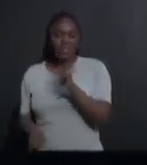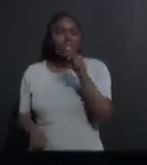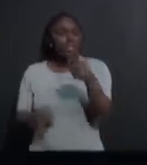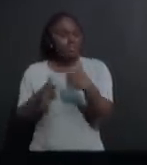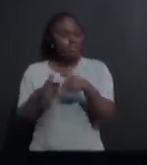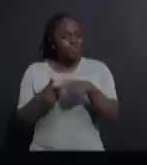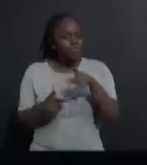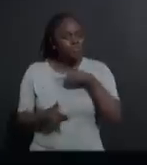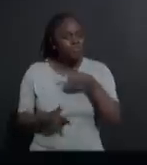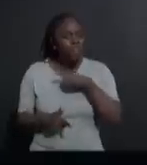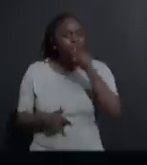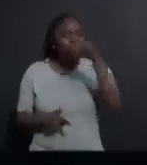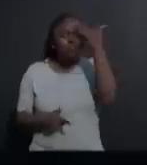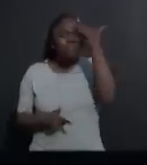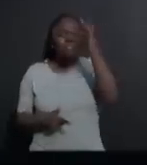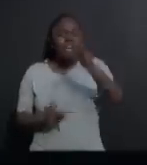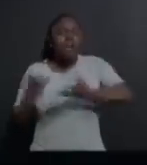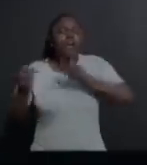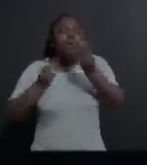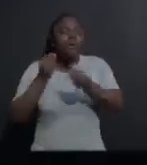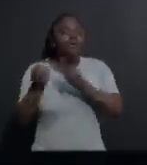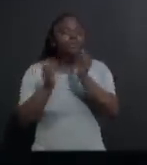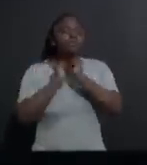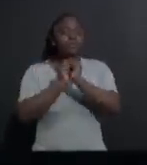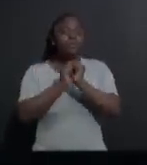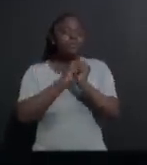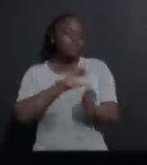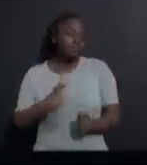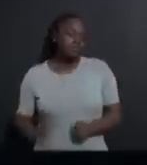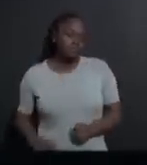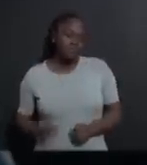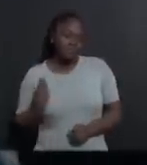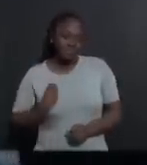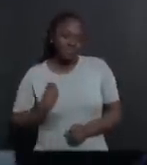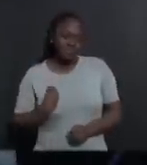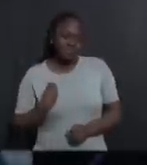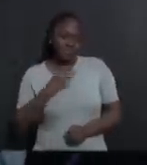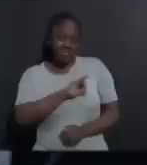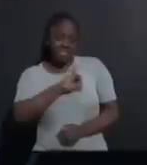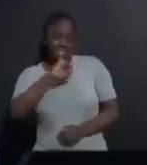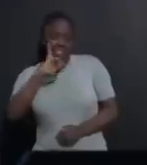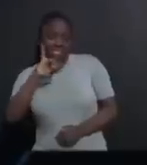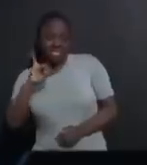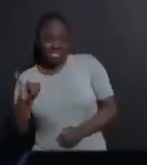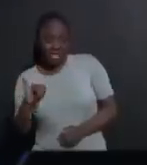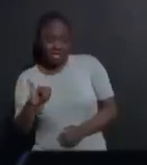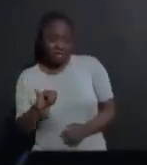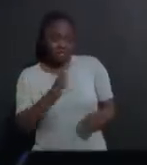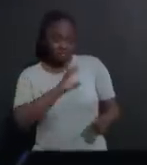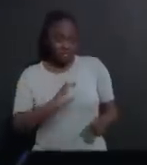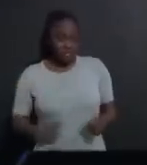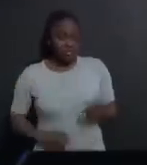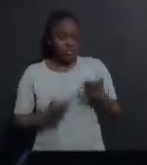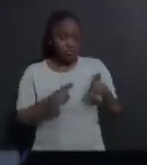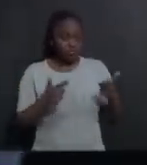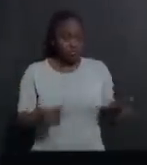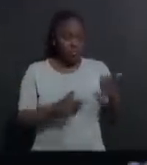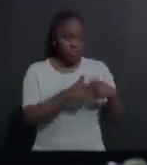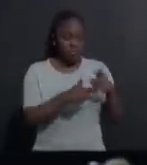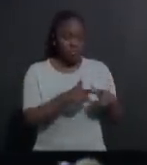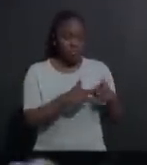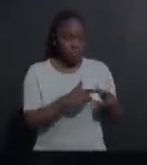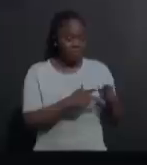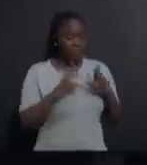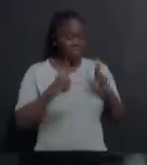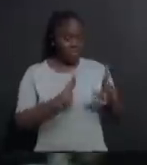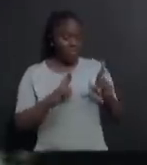é viver com Cristo. Ou melhor, sem Cristo e com problema. Nós ainda temos uma esperança, gente.